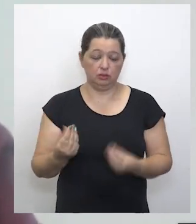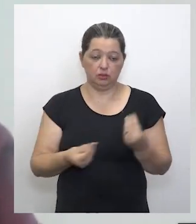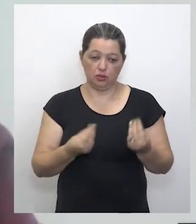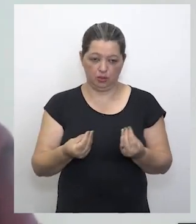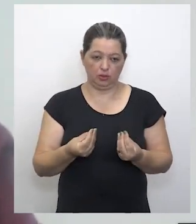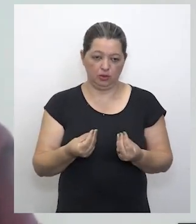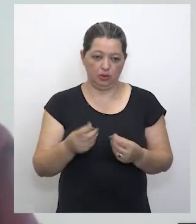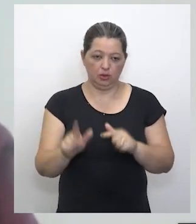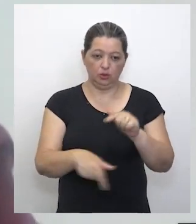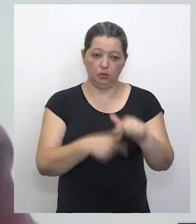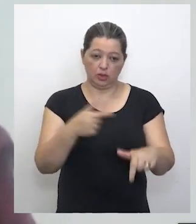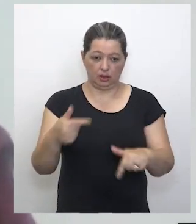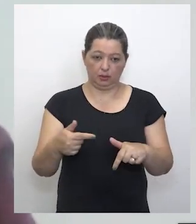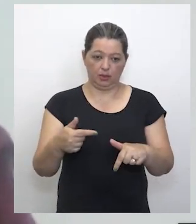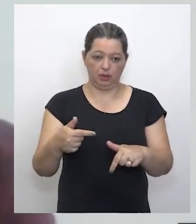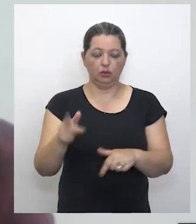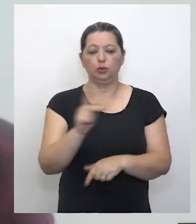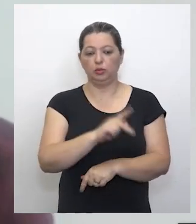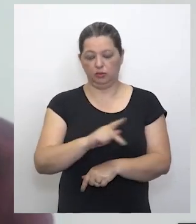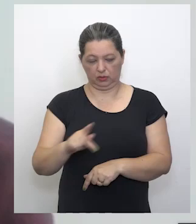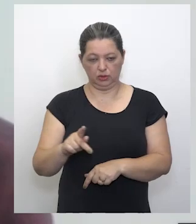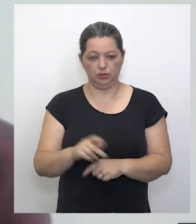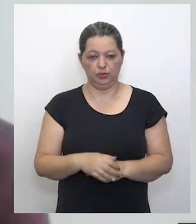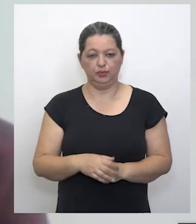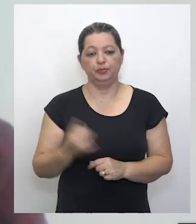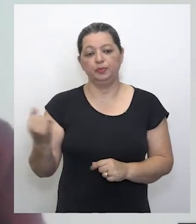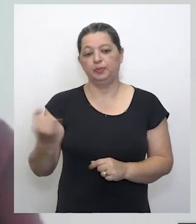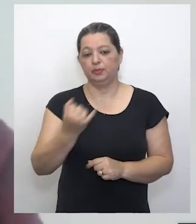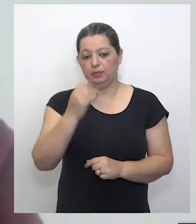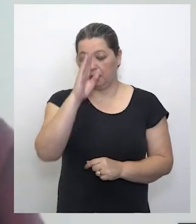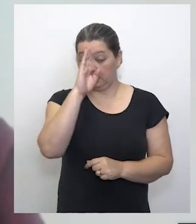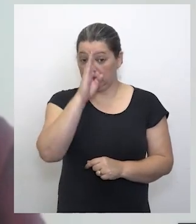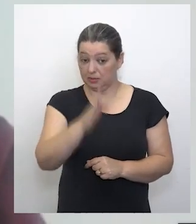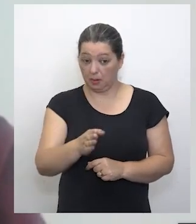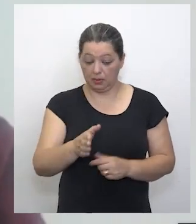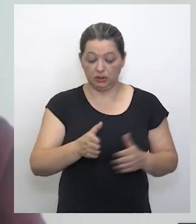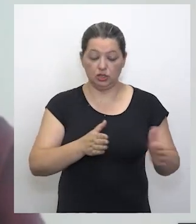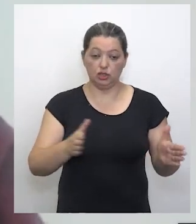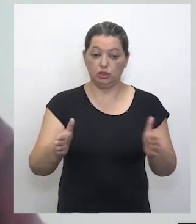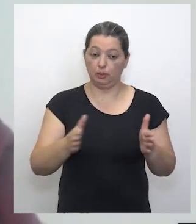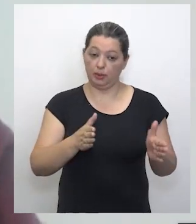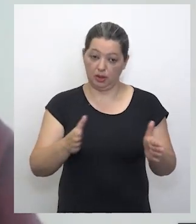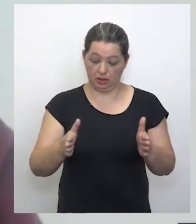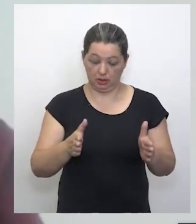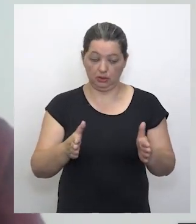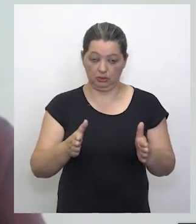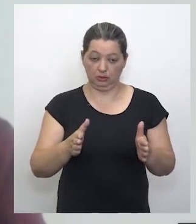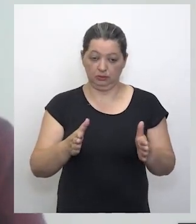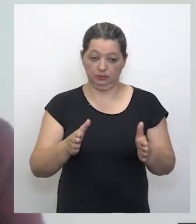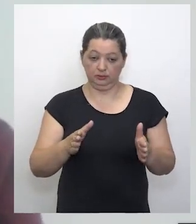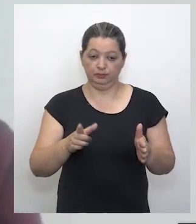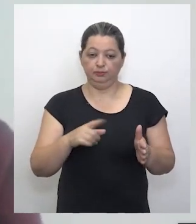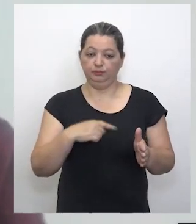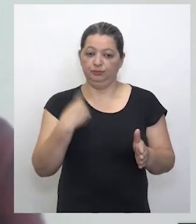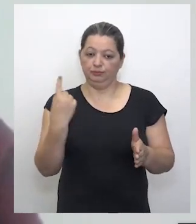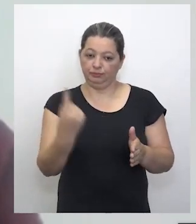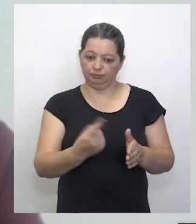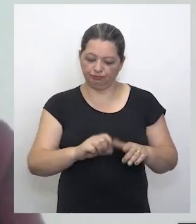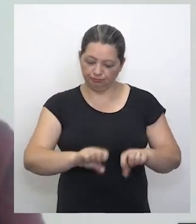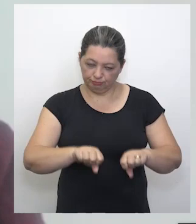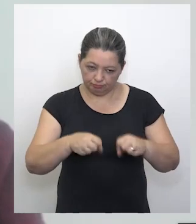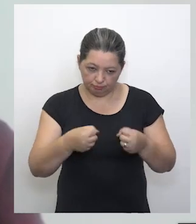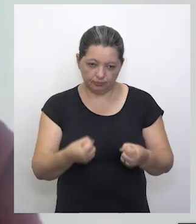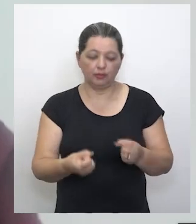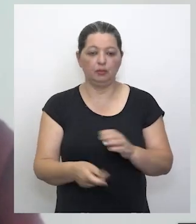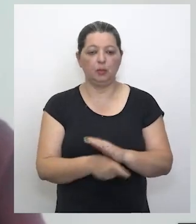do professor, principalmente durante esse período que a gente está debruçado aí sobre a